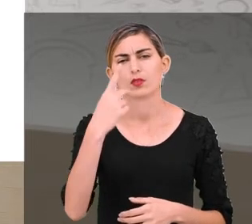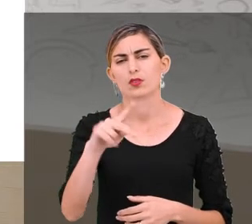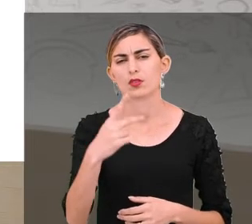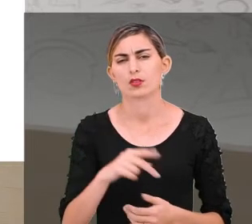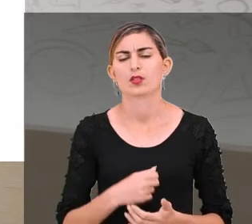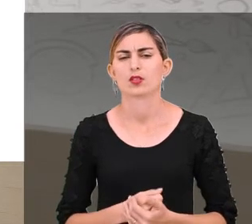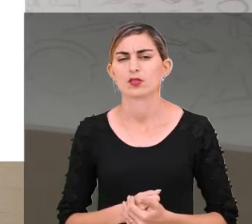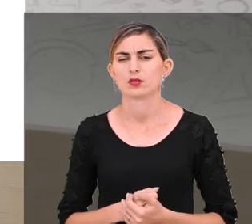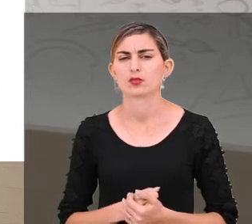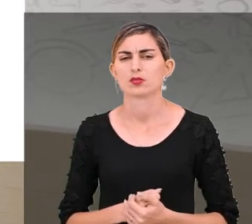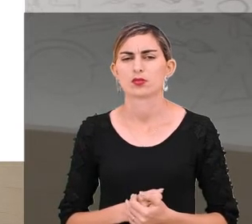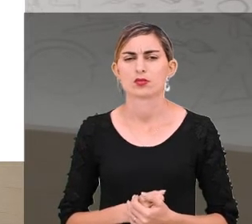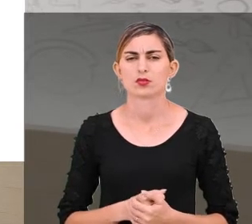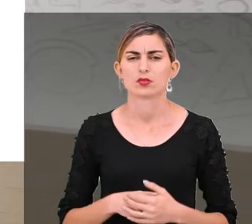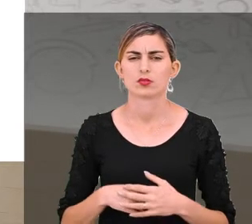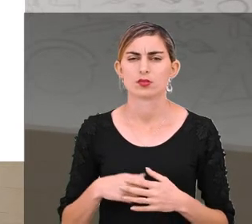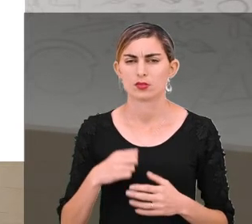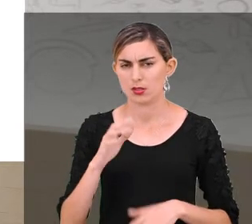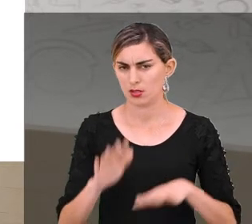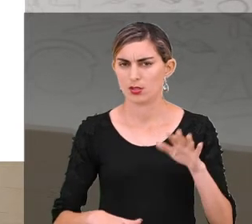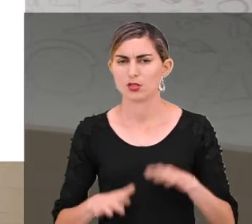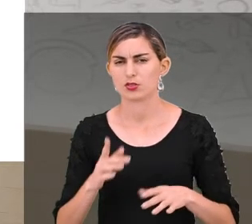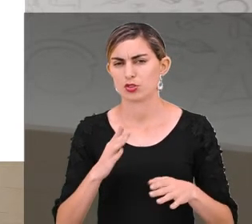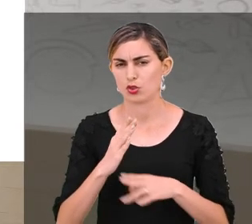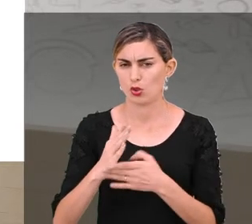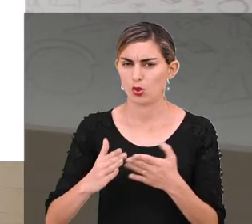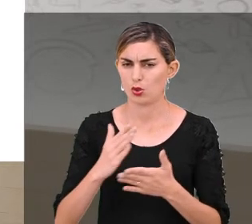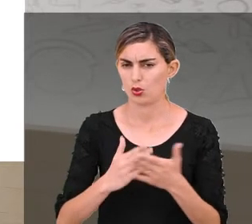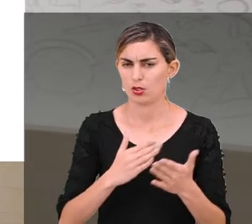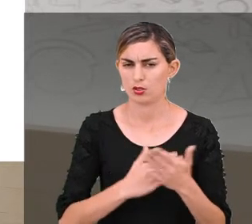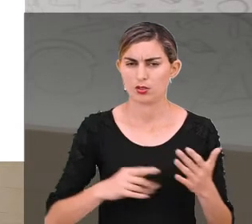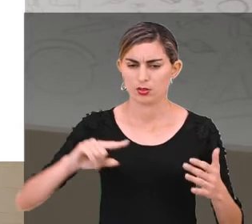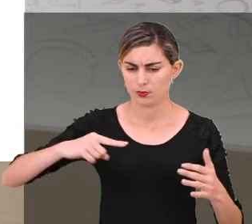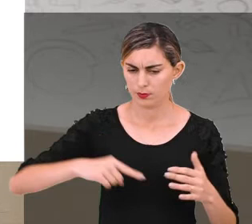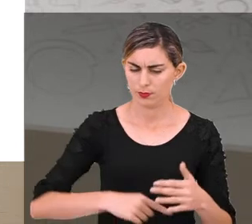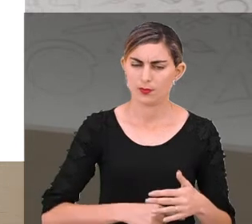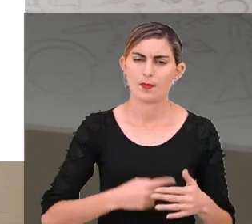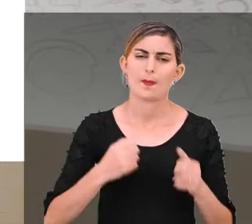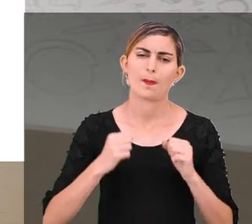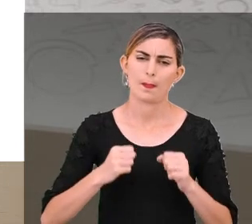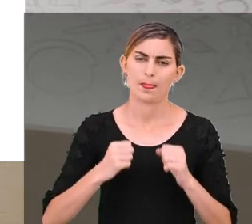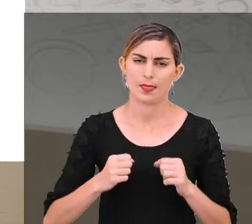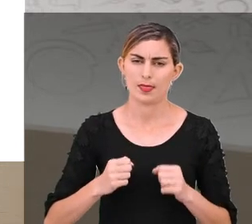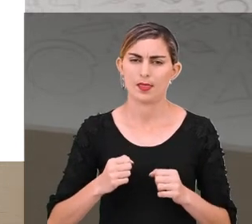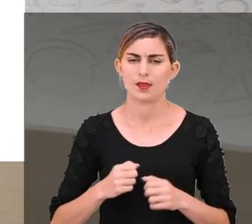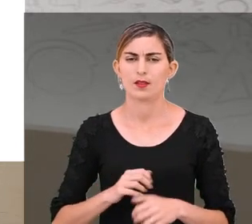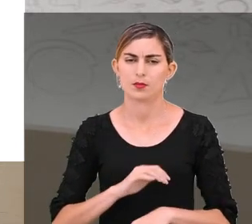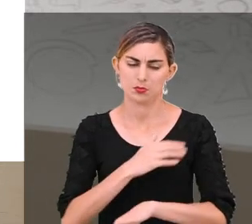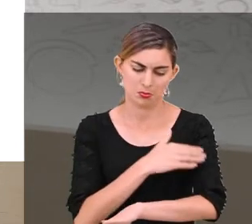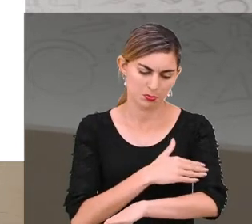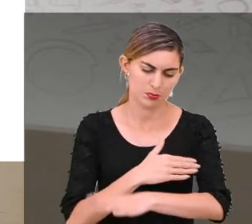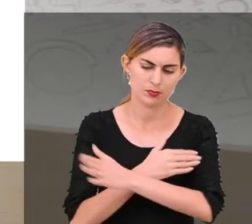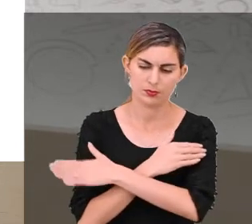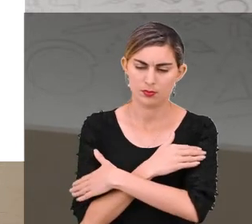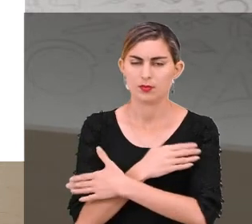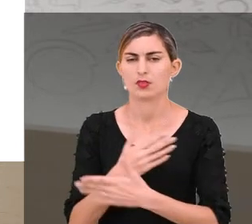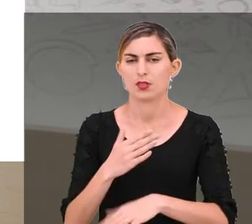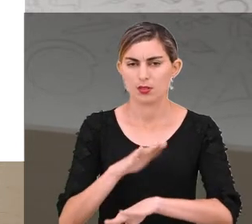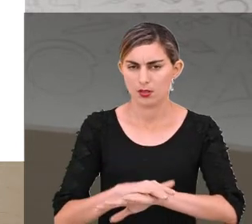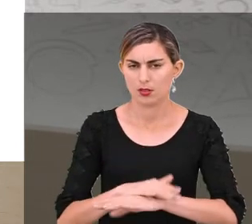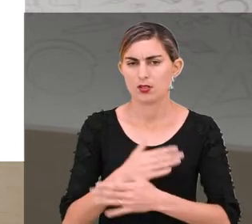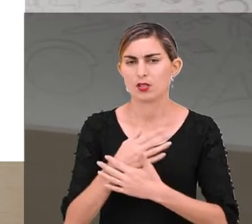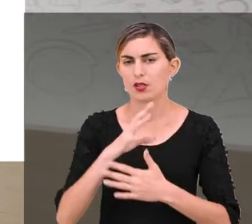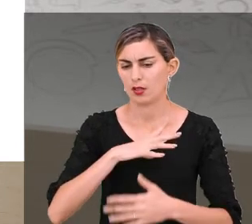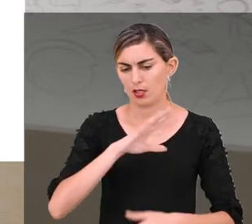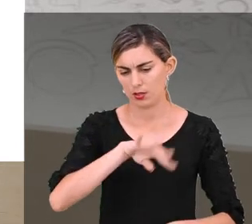risco atrelado a essa atividade? Agentes cortantes e perfurantes de braços e antebraços,